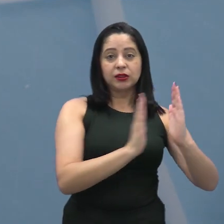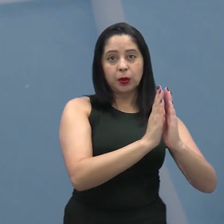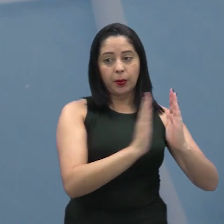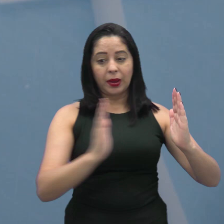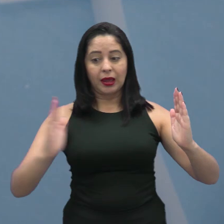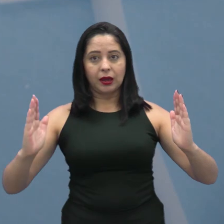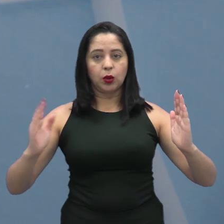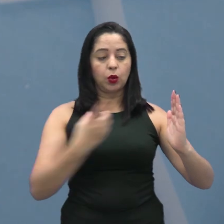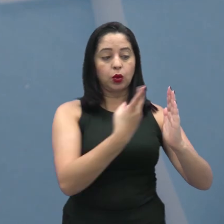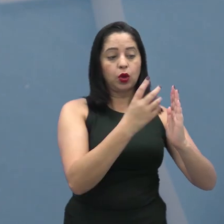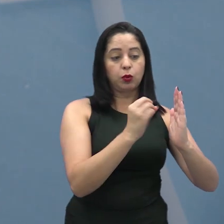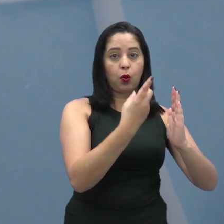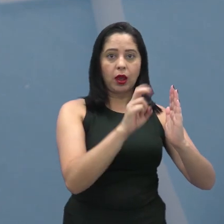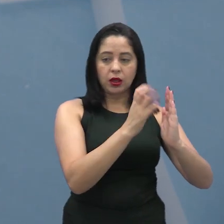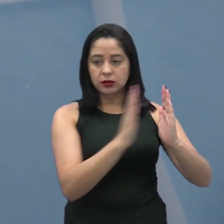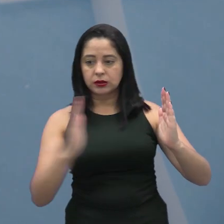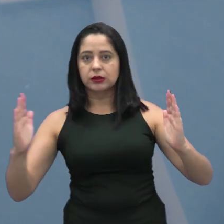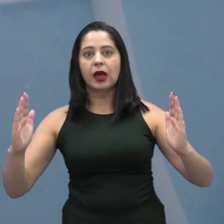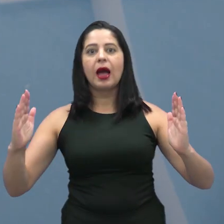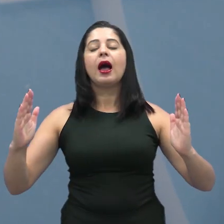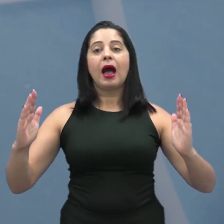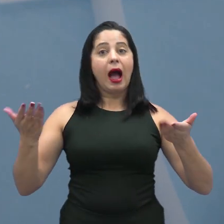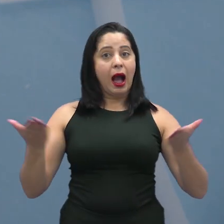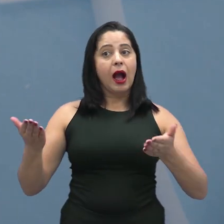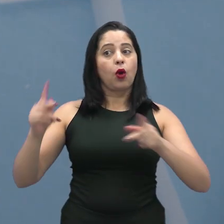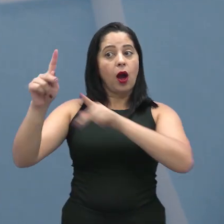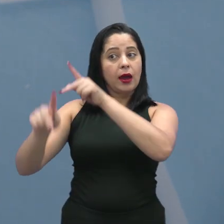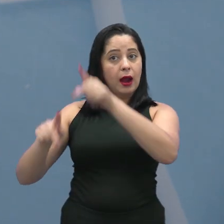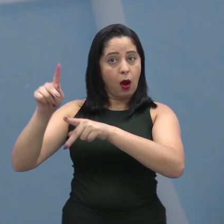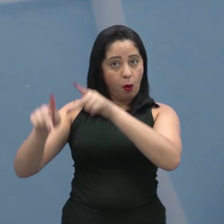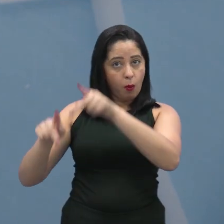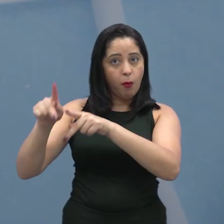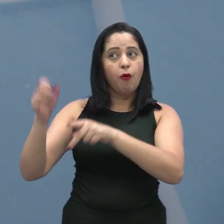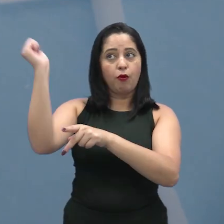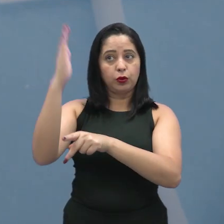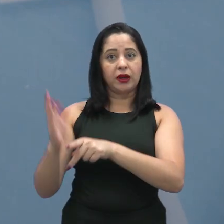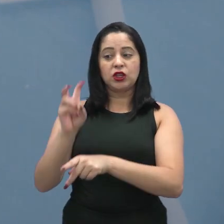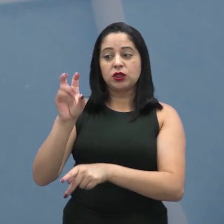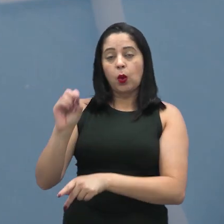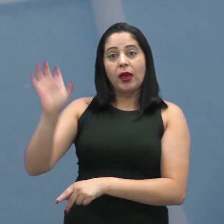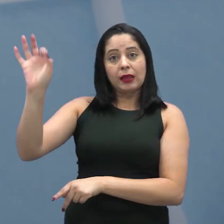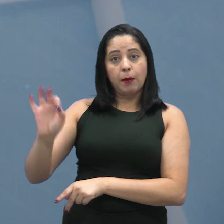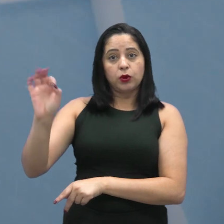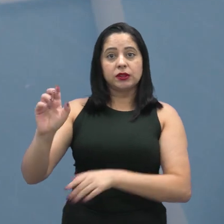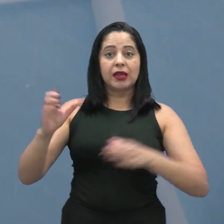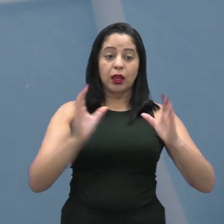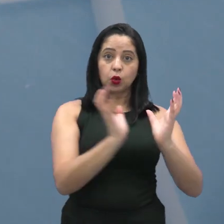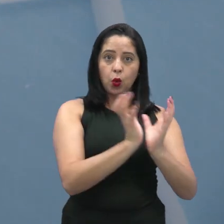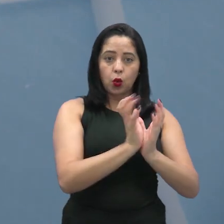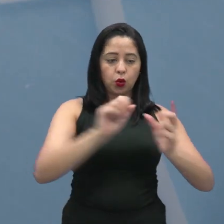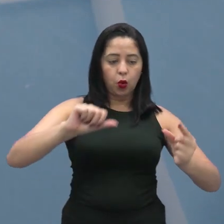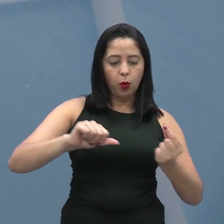2015. Mais da metade da população está ali, da classe C para cima, segundo o levantamento da